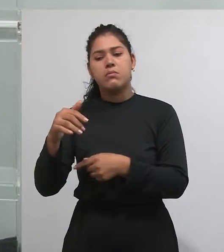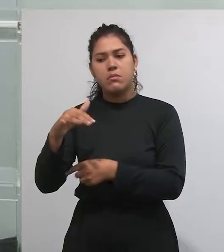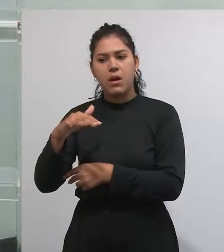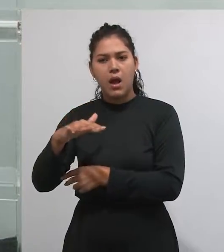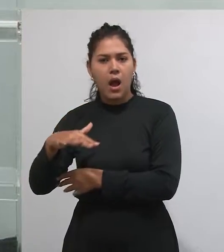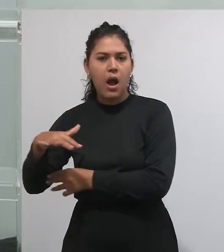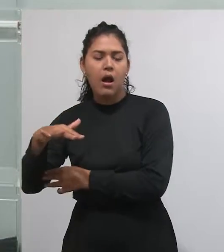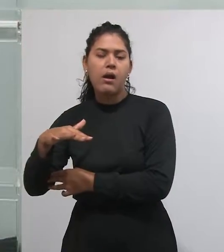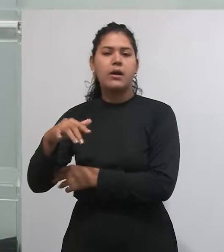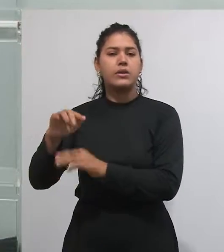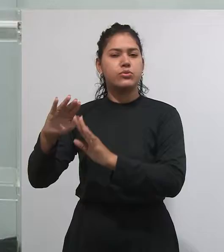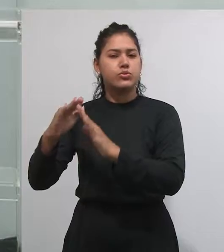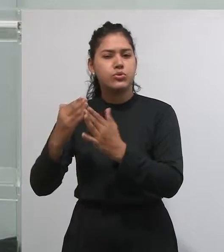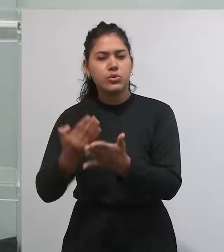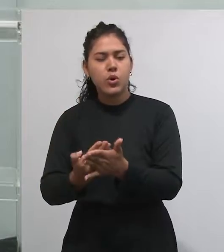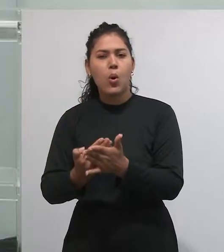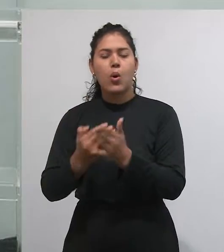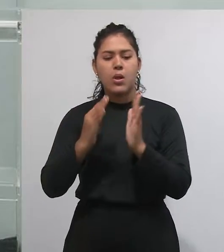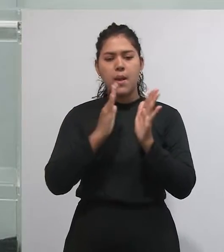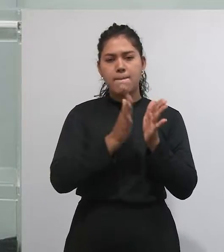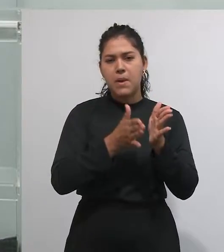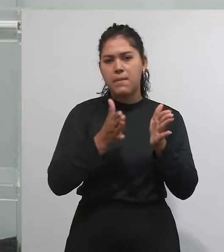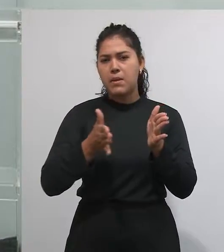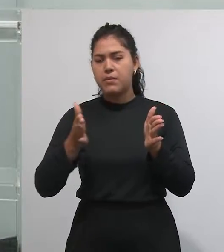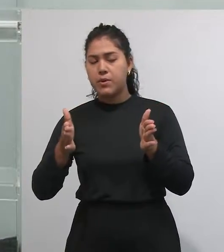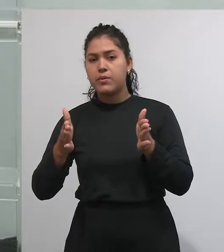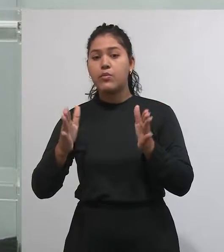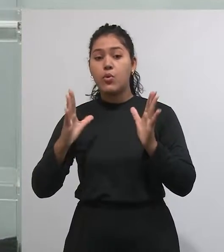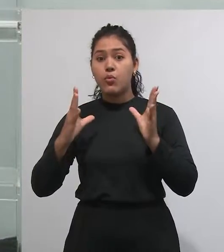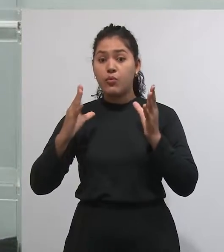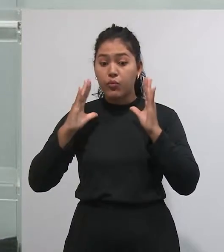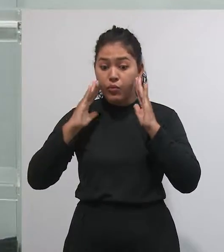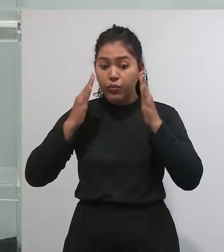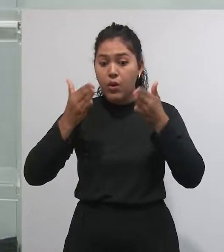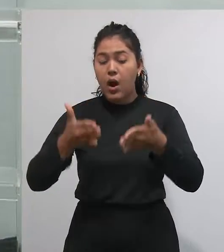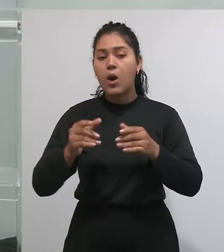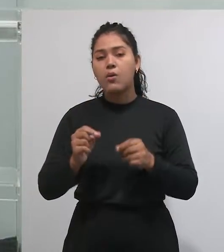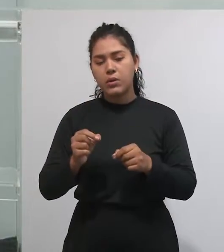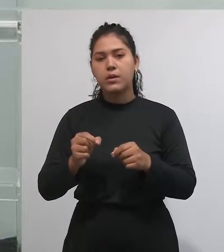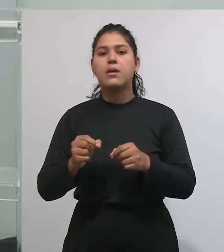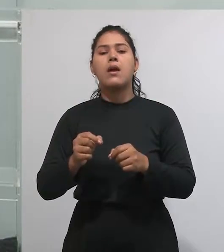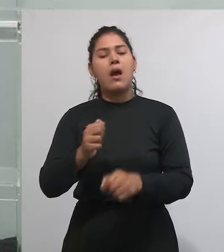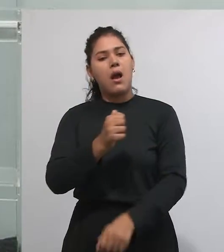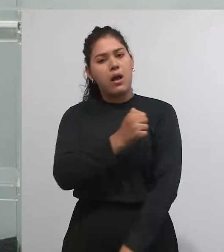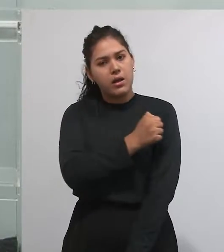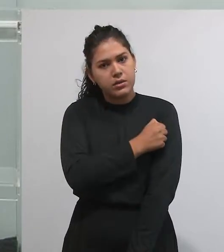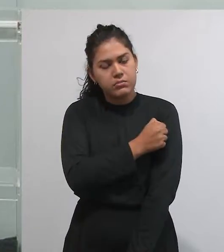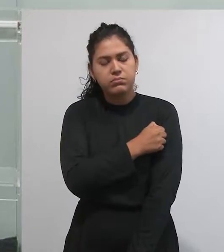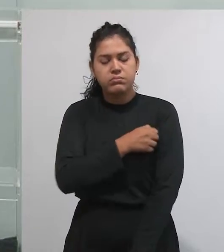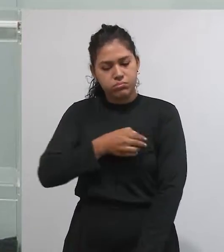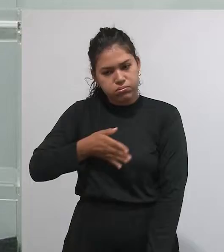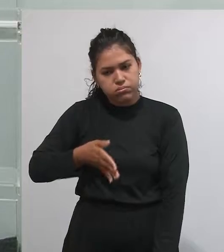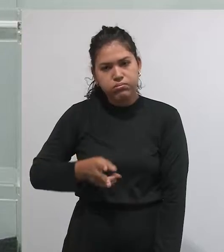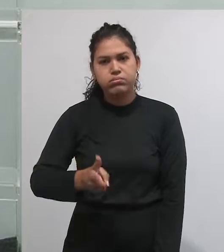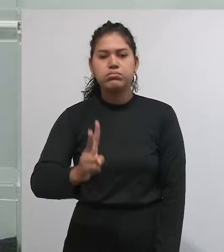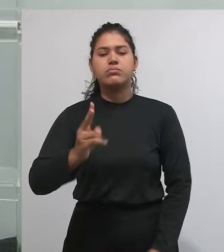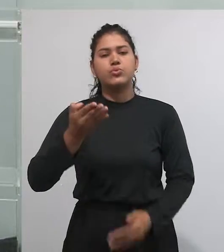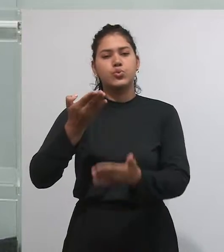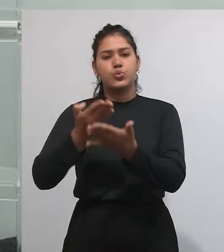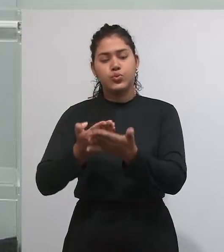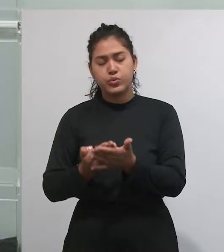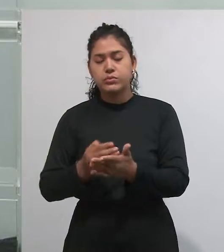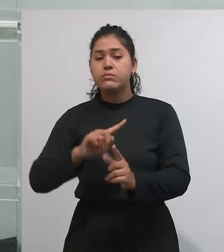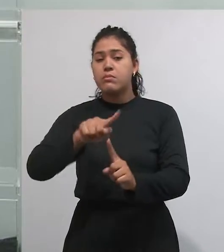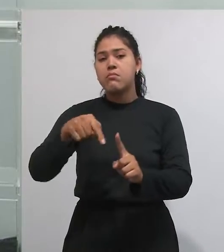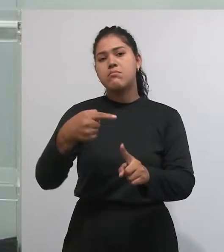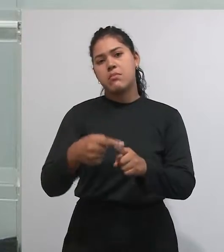vão conduzir, garantir o acesso e a permanência dos estudantes, bem como o salário dos educadores, dos